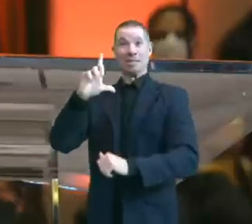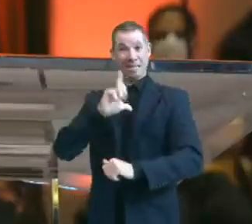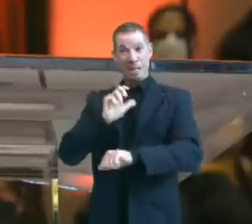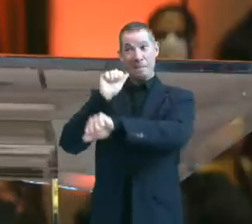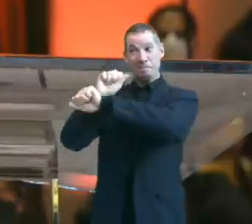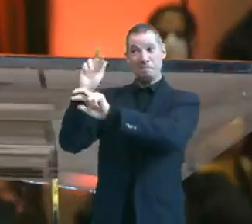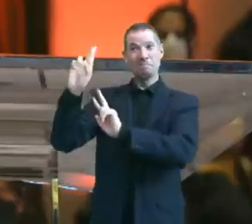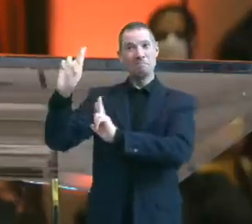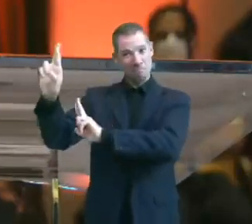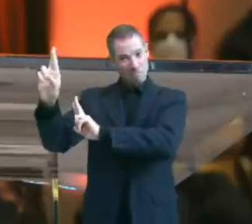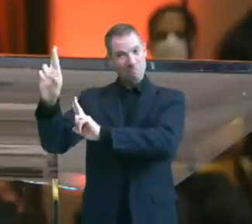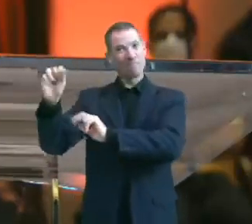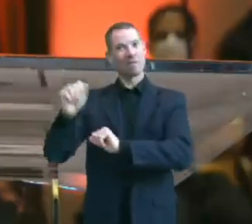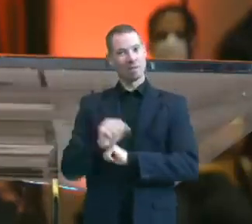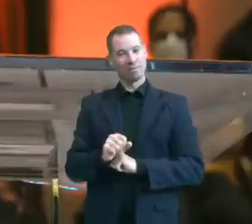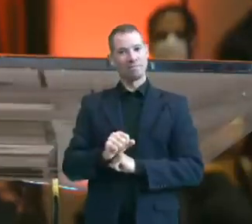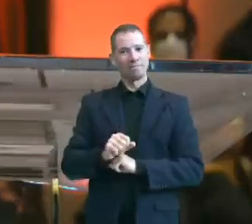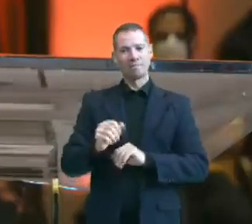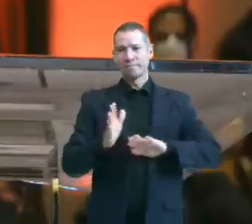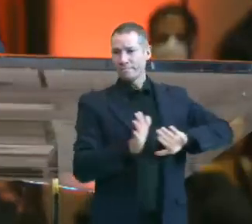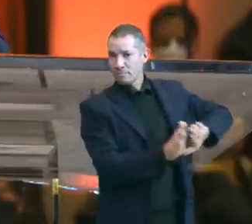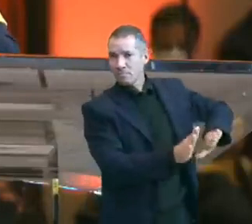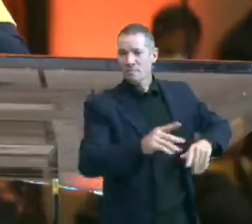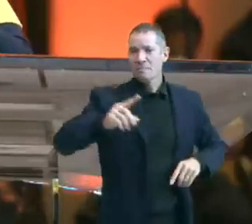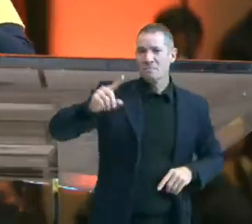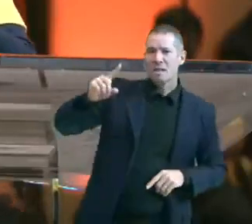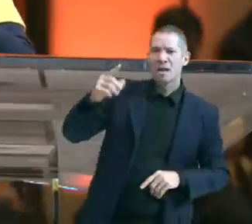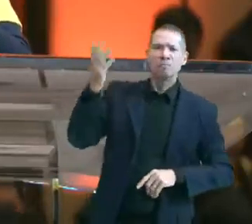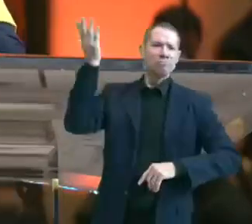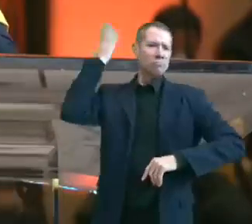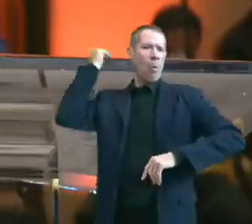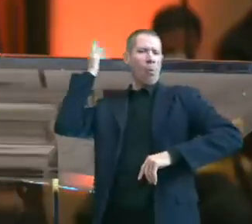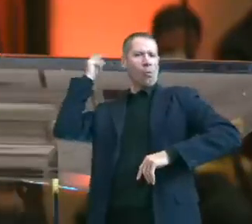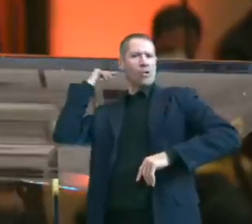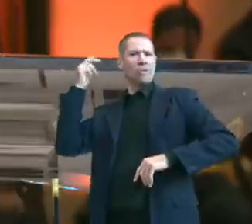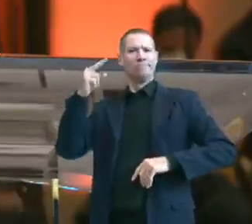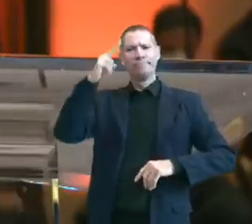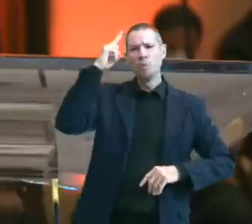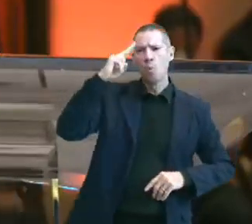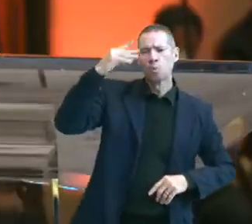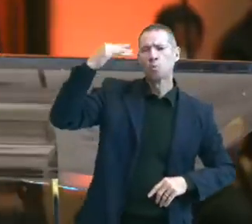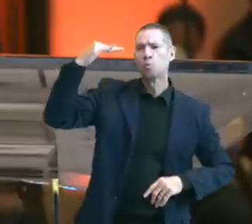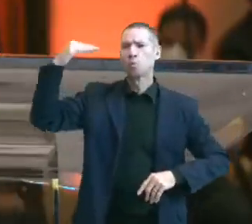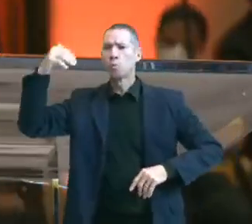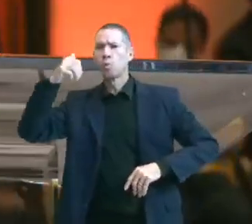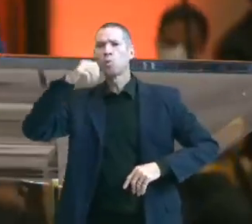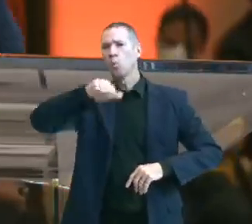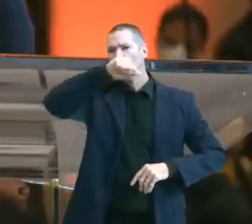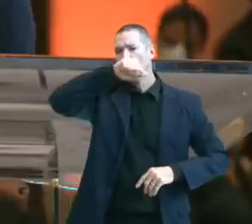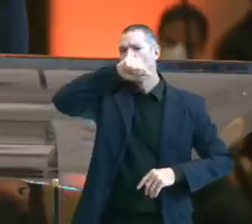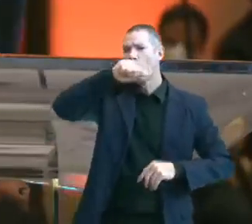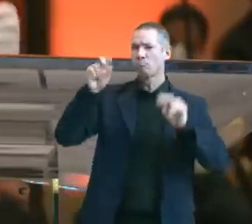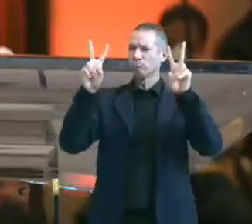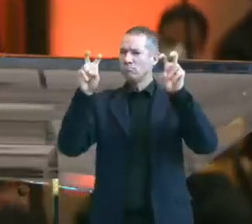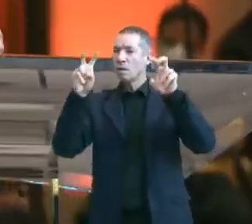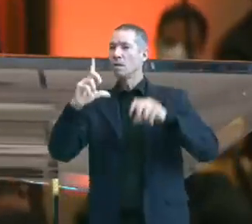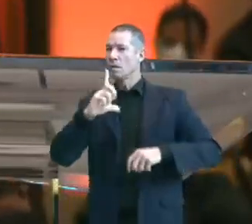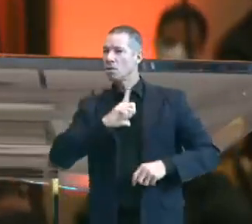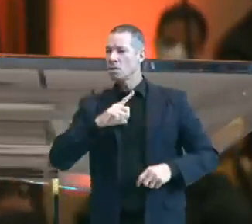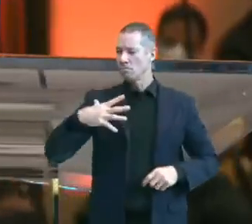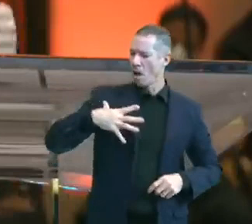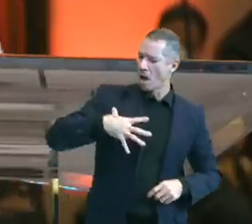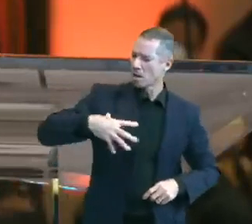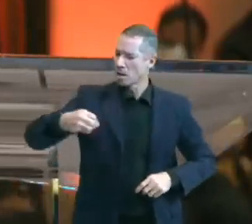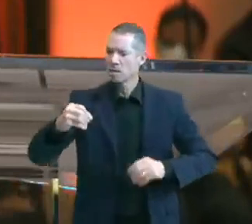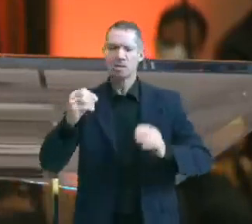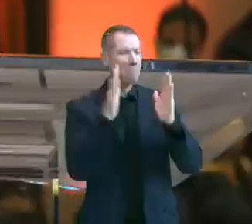esperança. Um certo dia, eu estava na Cristolândia Sonho de Mãe, e tinha uma criança que